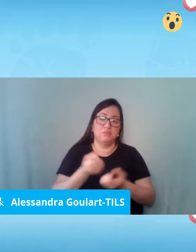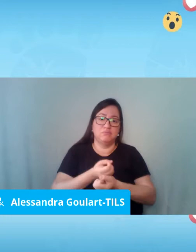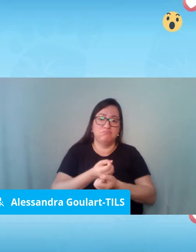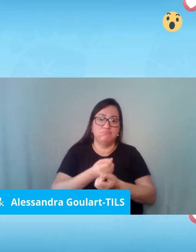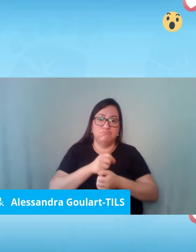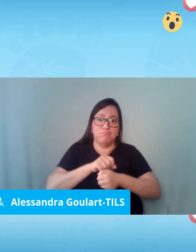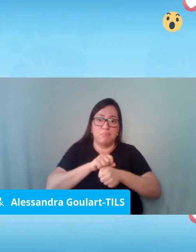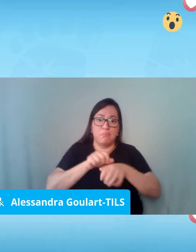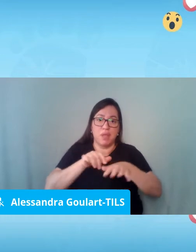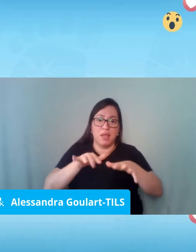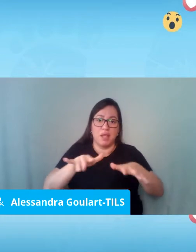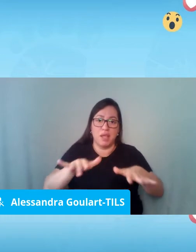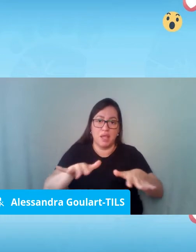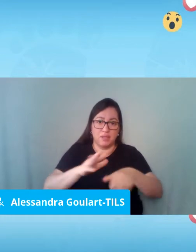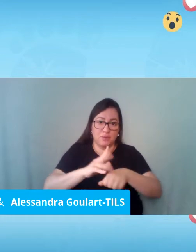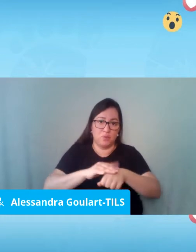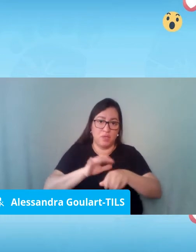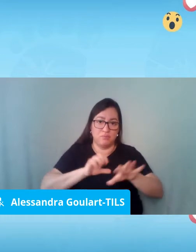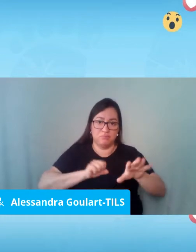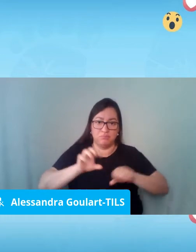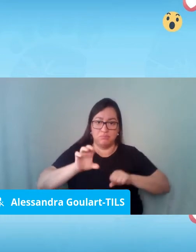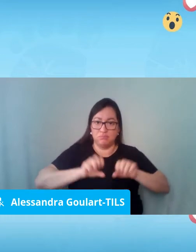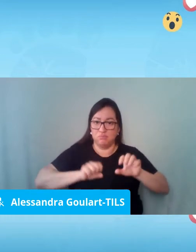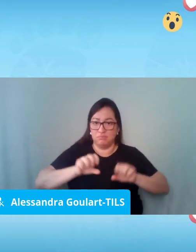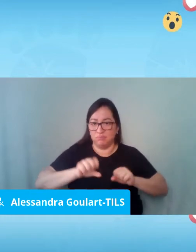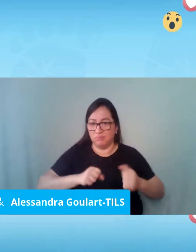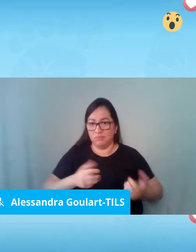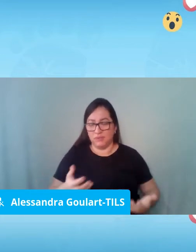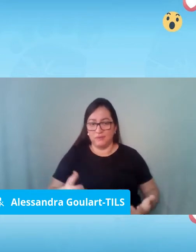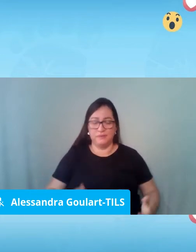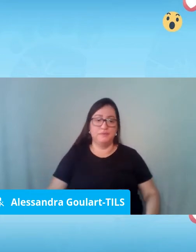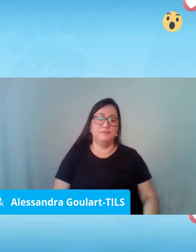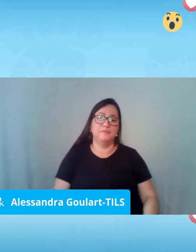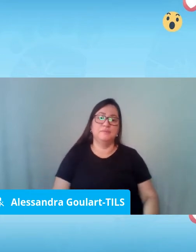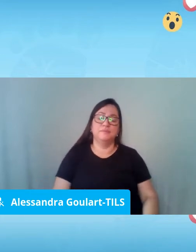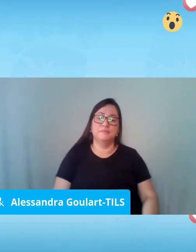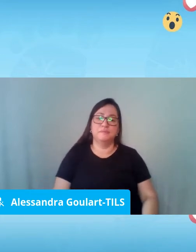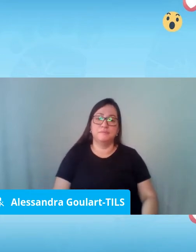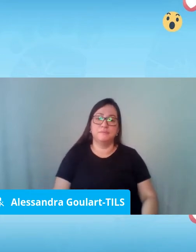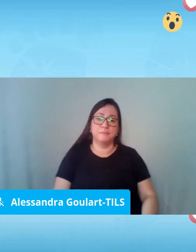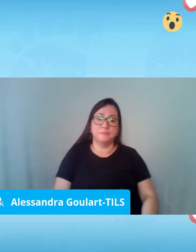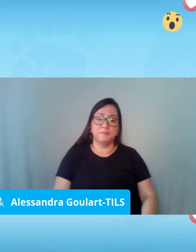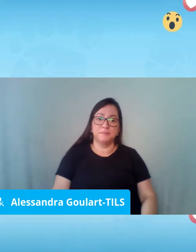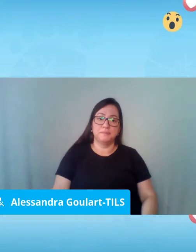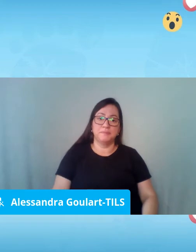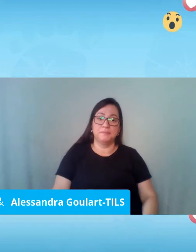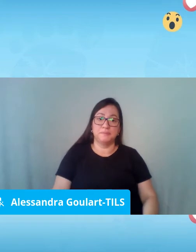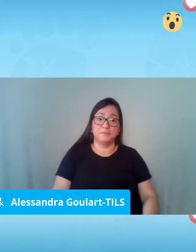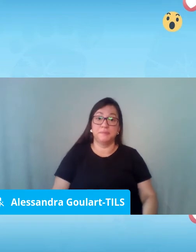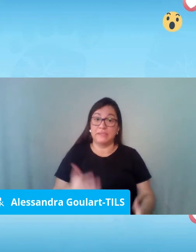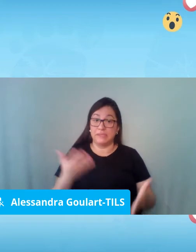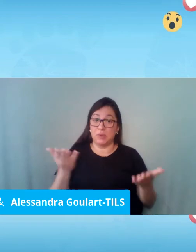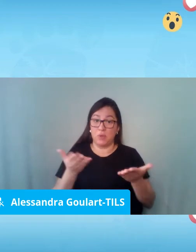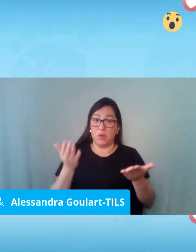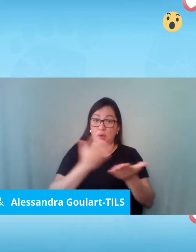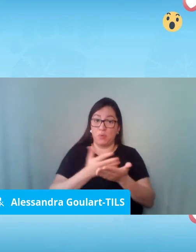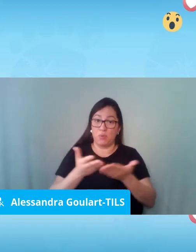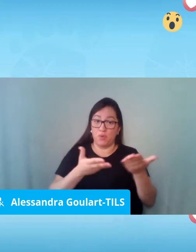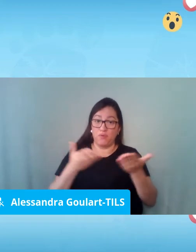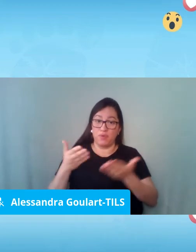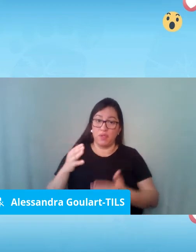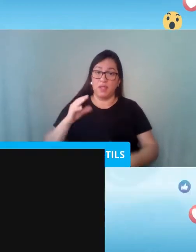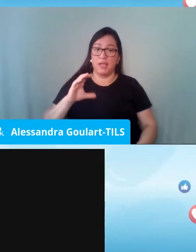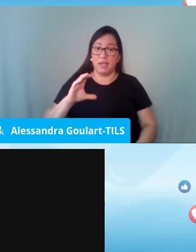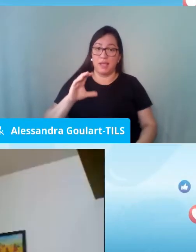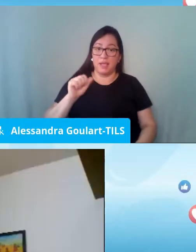estado. Então, eu vou chamar para conversar com a gente, primeiro, a Carol. A gente combinou de cada